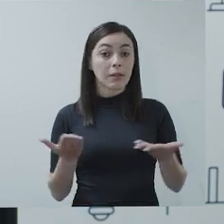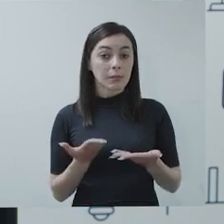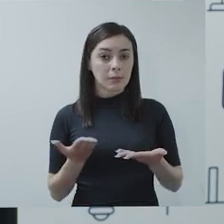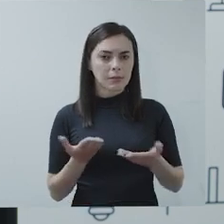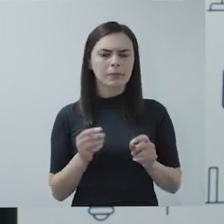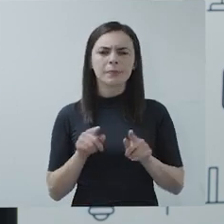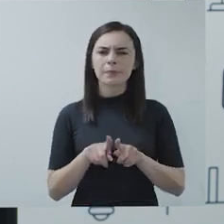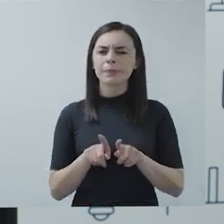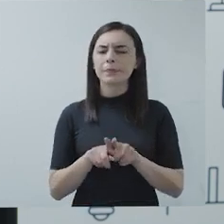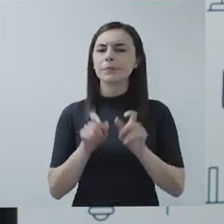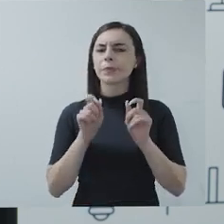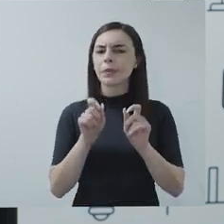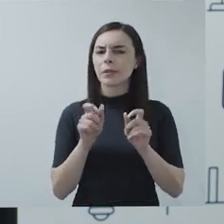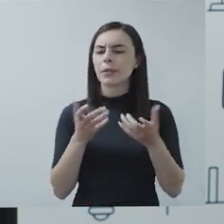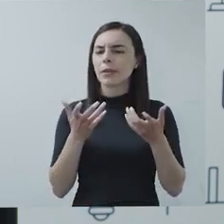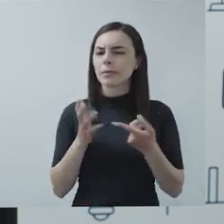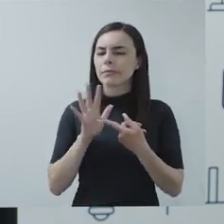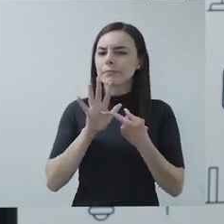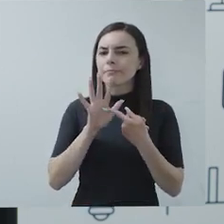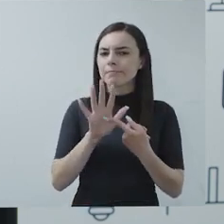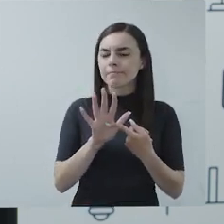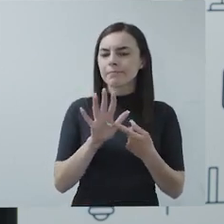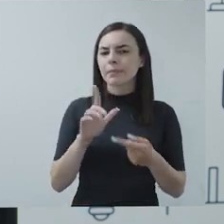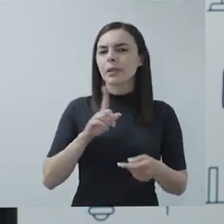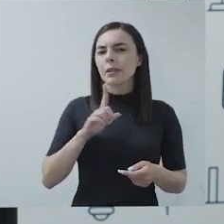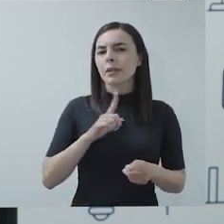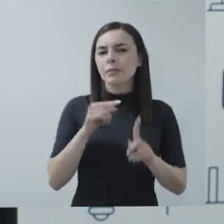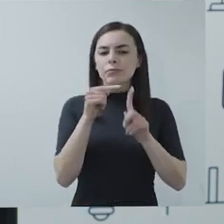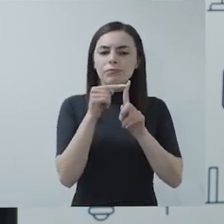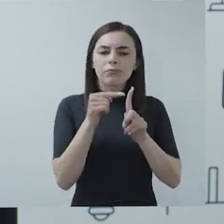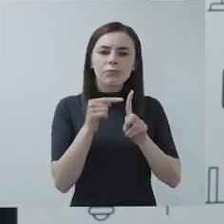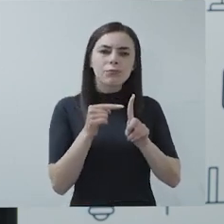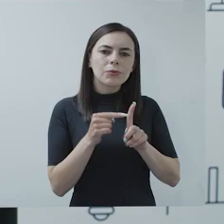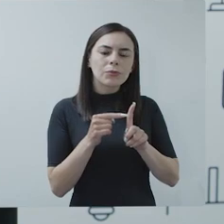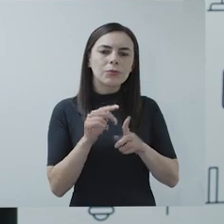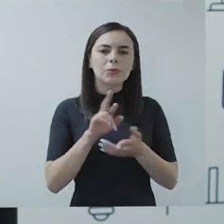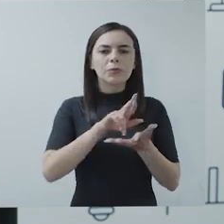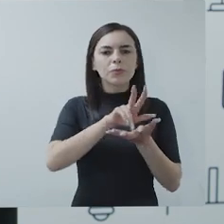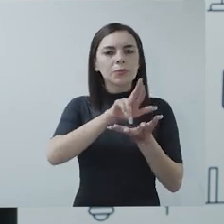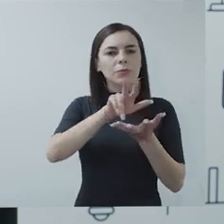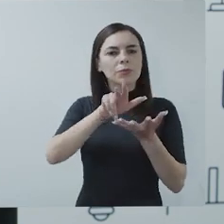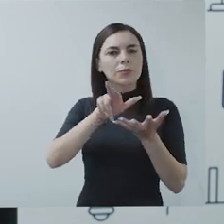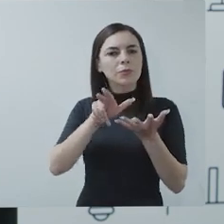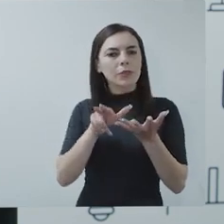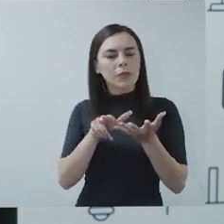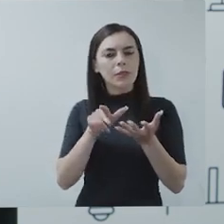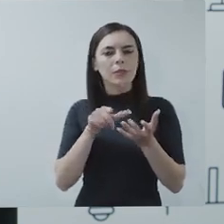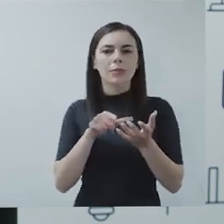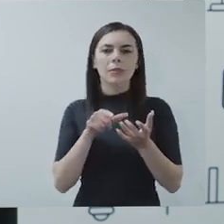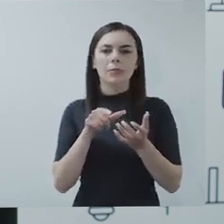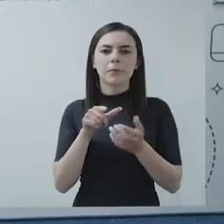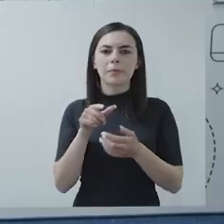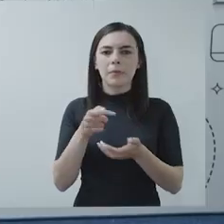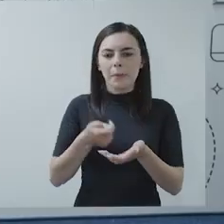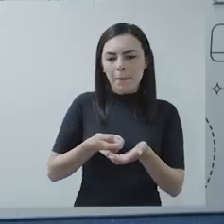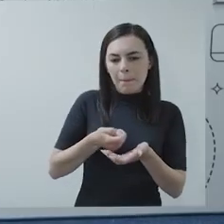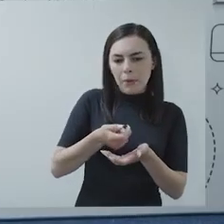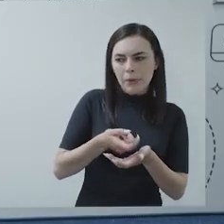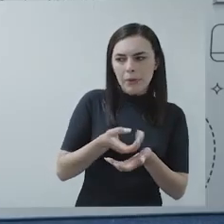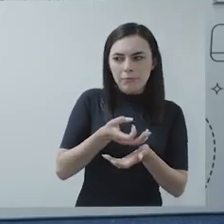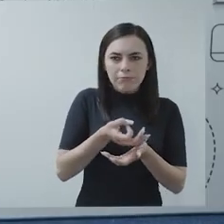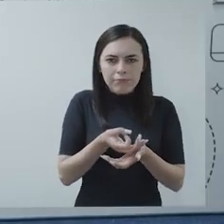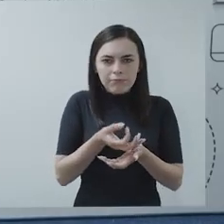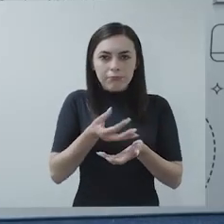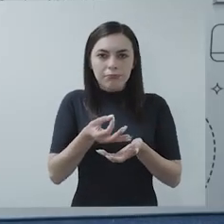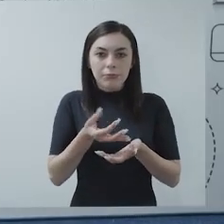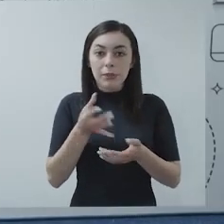Agora, também, eu queria mostrar para vocês que existem outros tipos de vários tipos de tamanho de bolinhas de gude. Então, temos